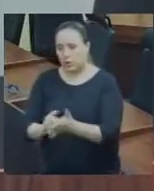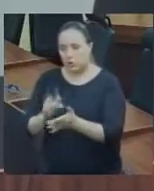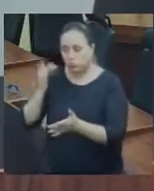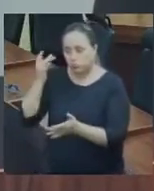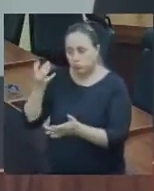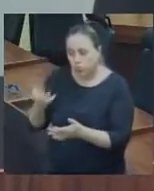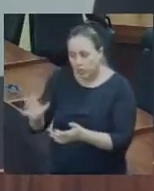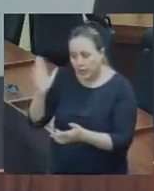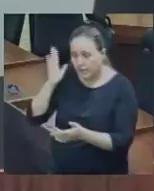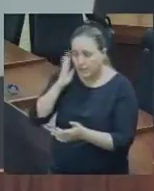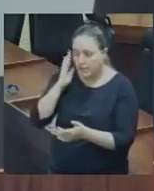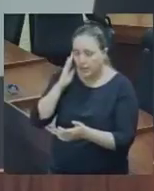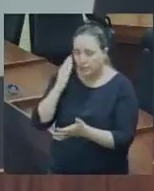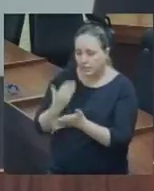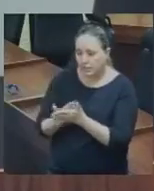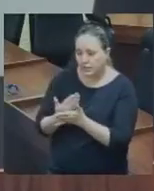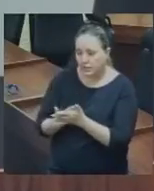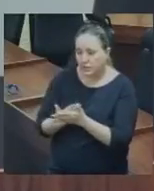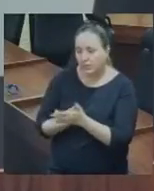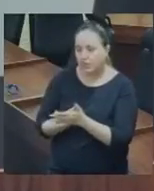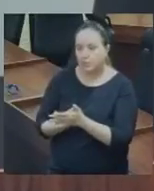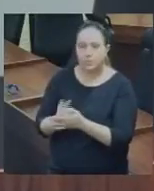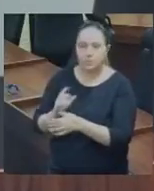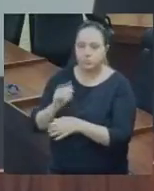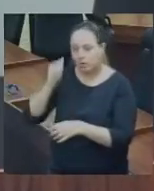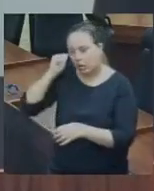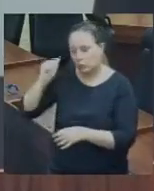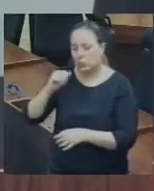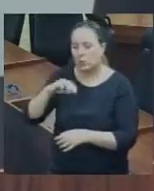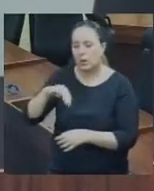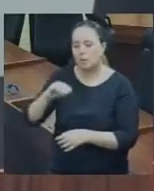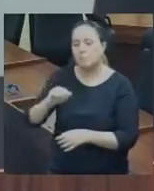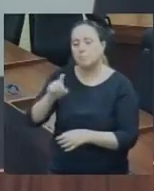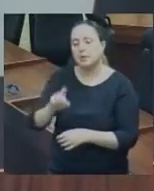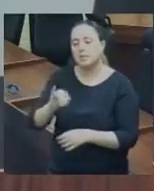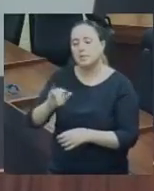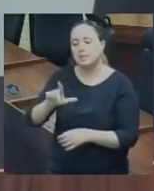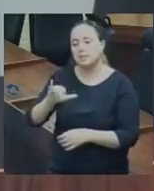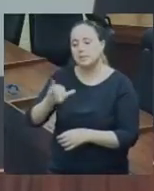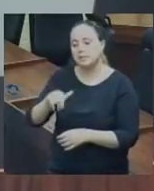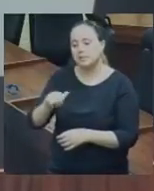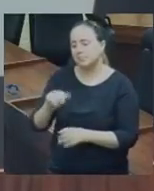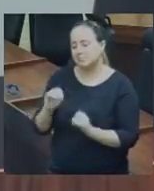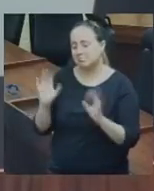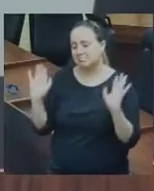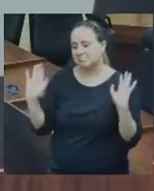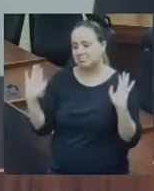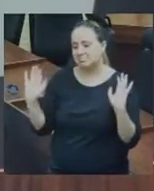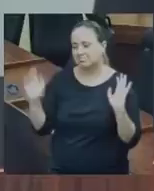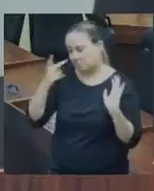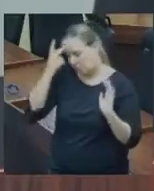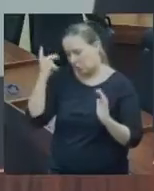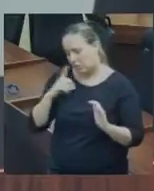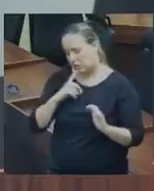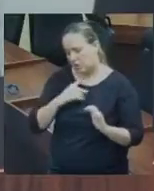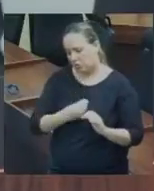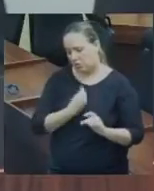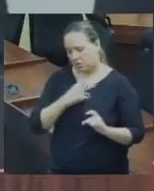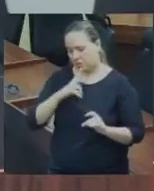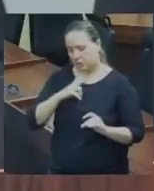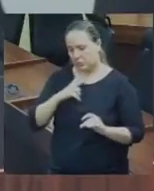estava assinando por maximilian filho neto ou enfim as pessoas têm suas privacidades na sua